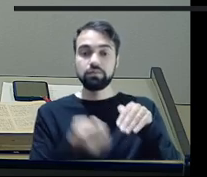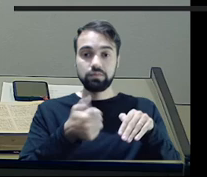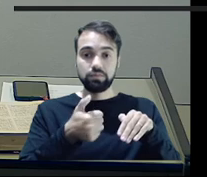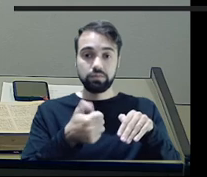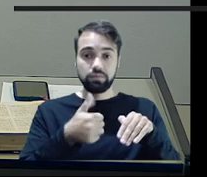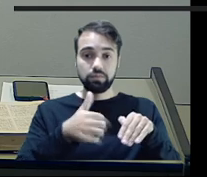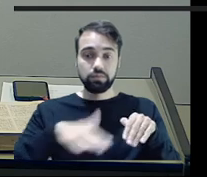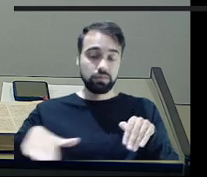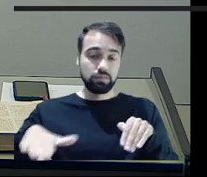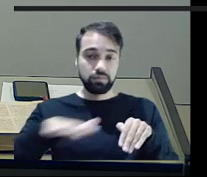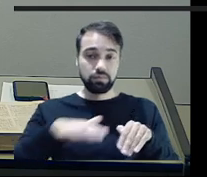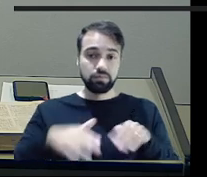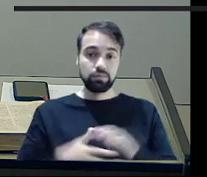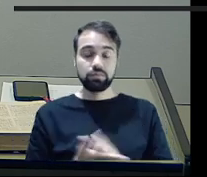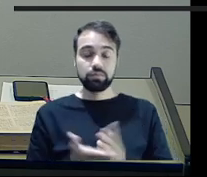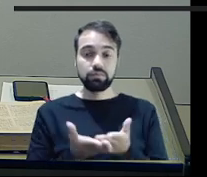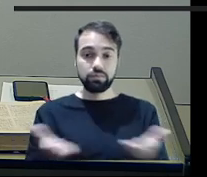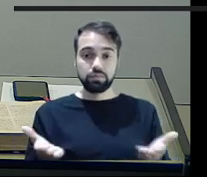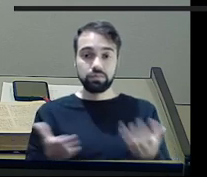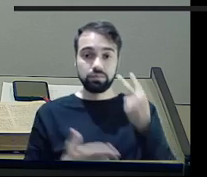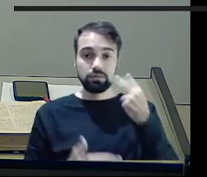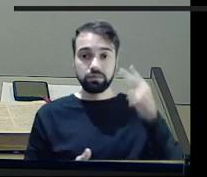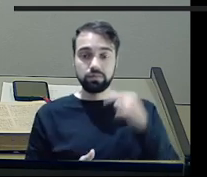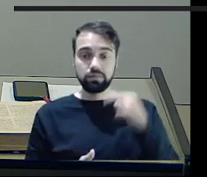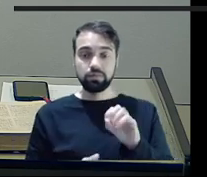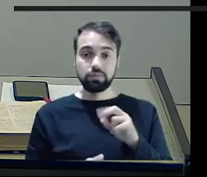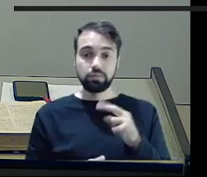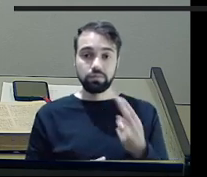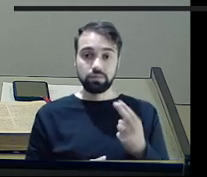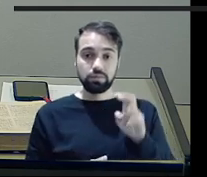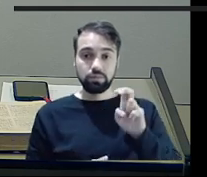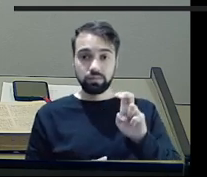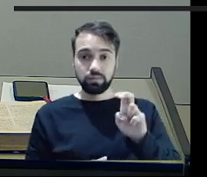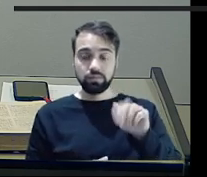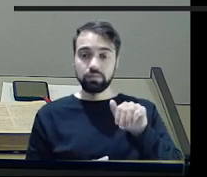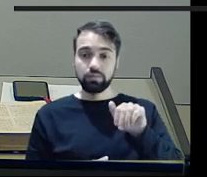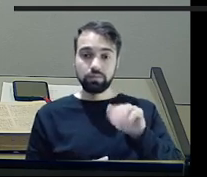absoluta dos senhores vereadores, ou seja, 5 ou mais